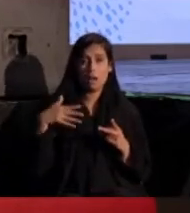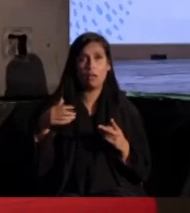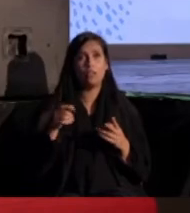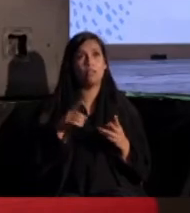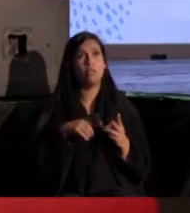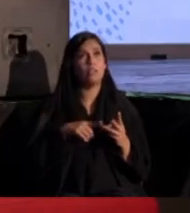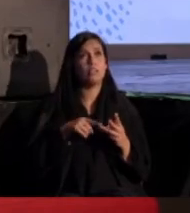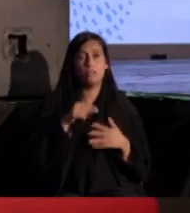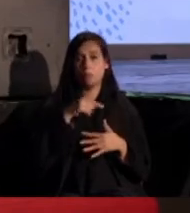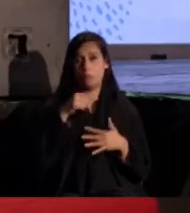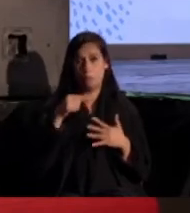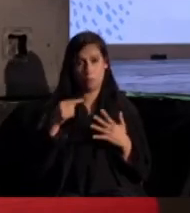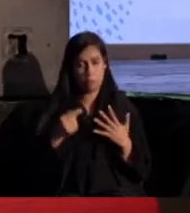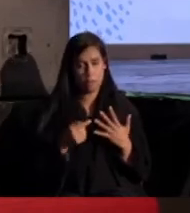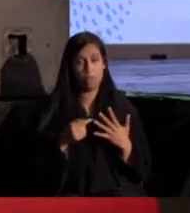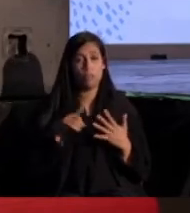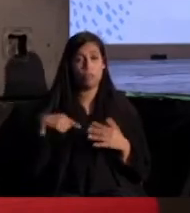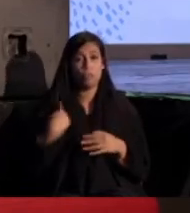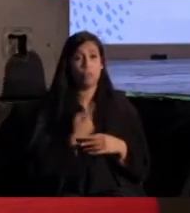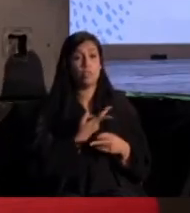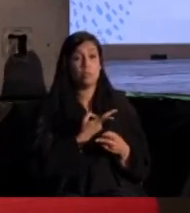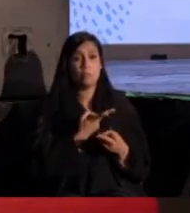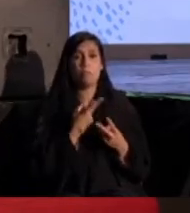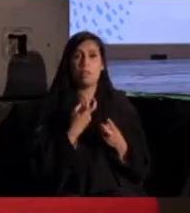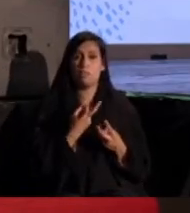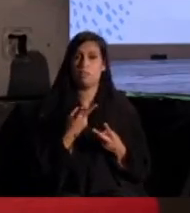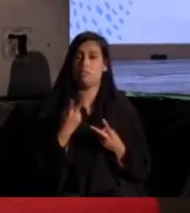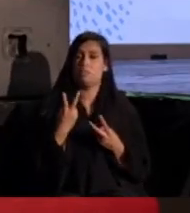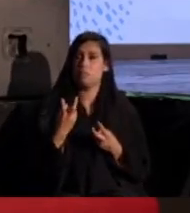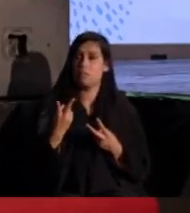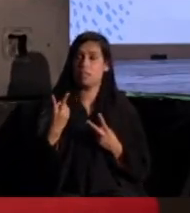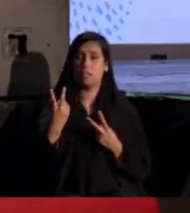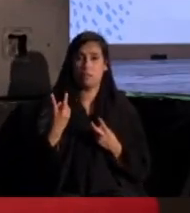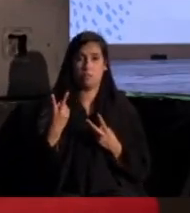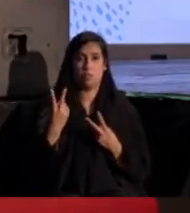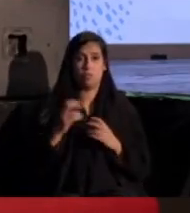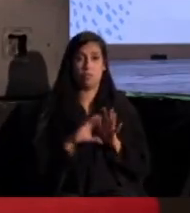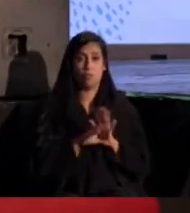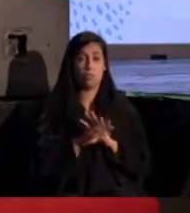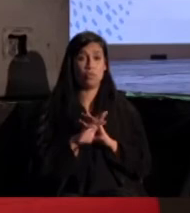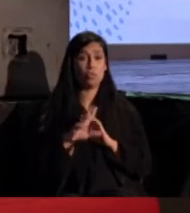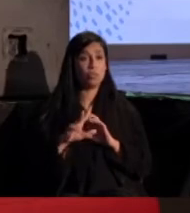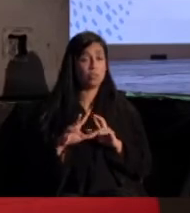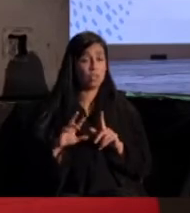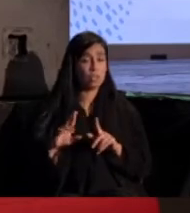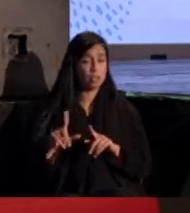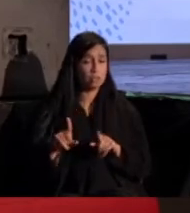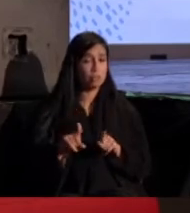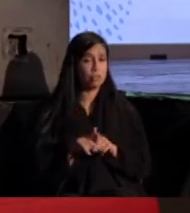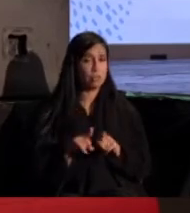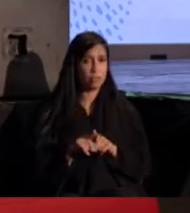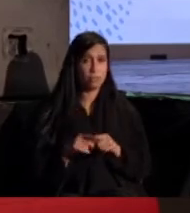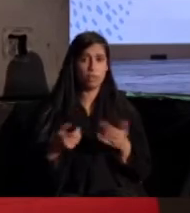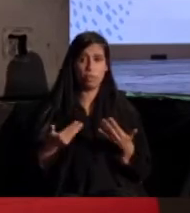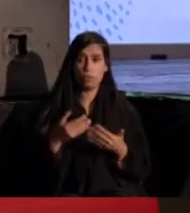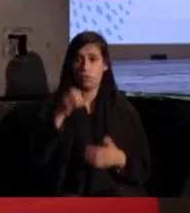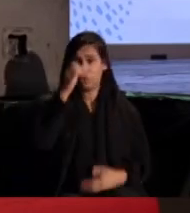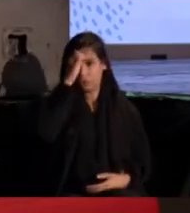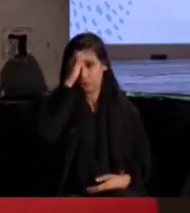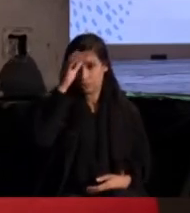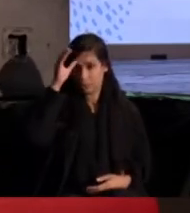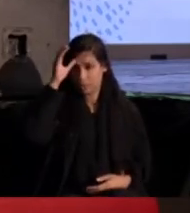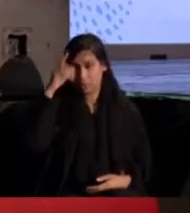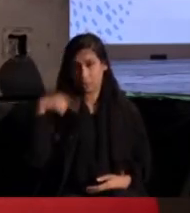está fazendo com que percebamos isso, né? As florestas, etc. E o comum artificial, o conhecimento, o que estamos fazendo aqui, a partilha,